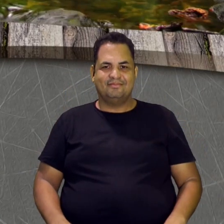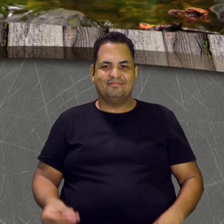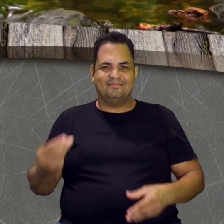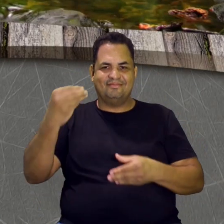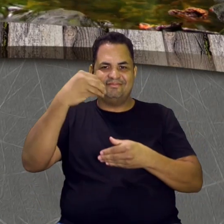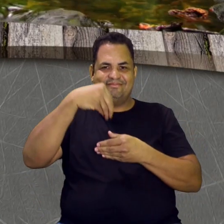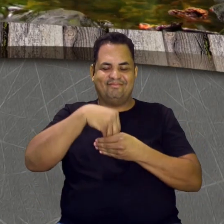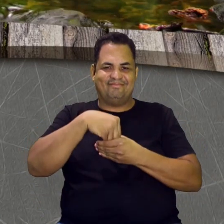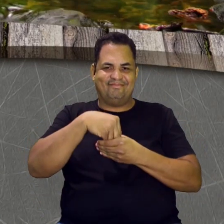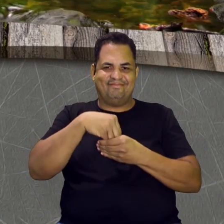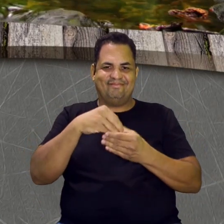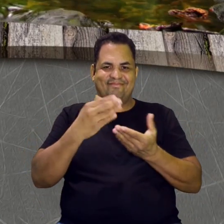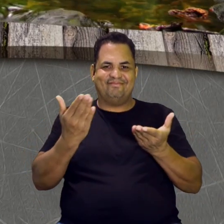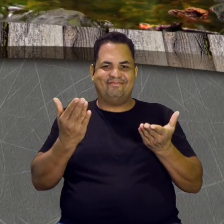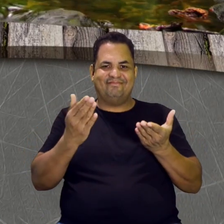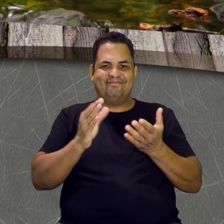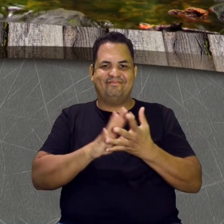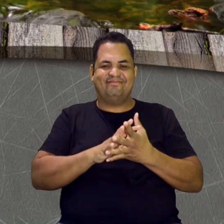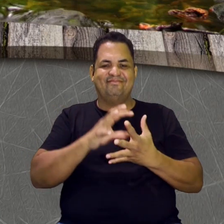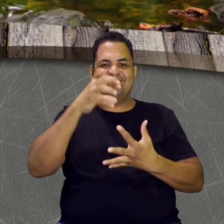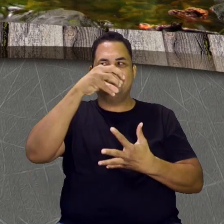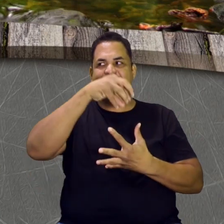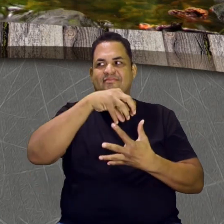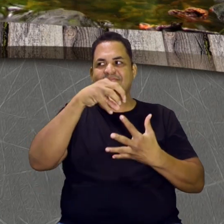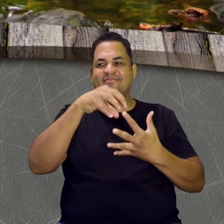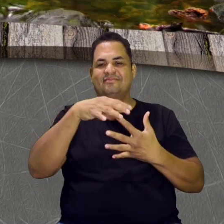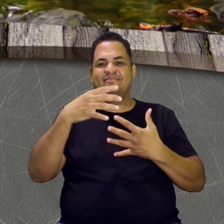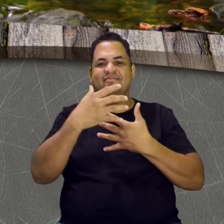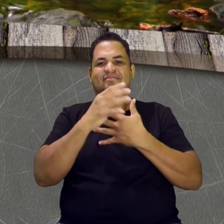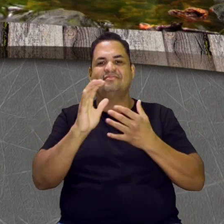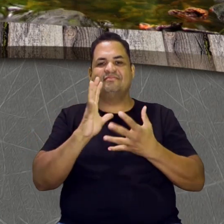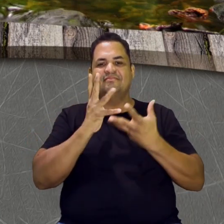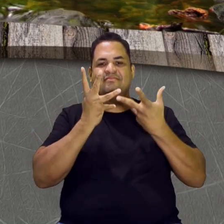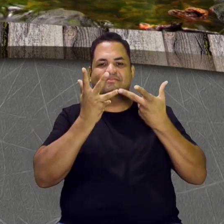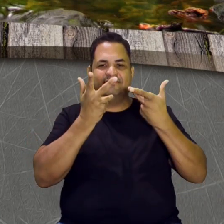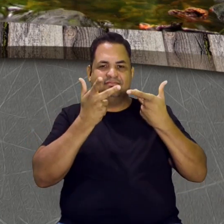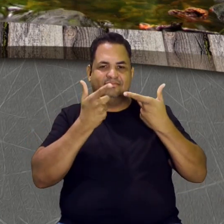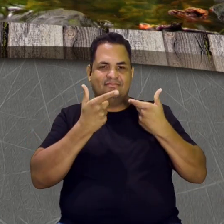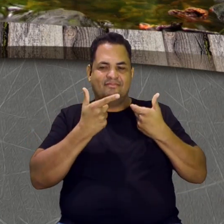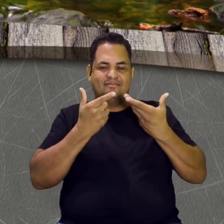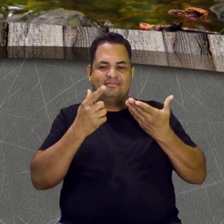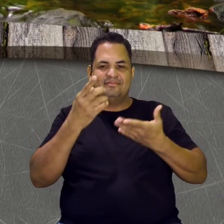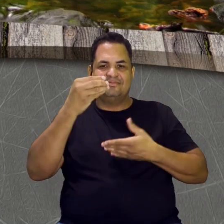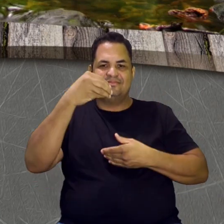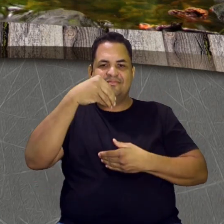Dentro desse reino maravilhoso,